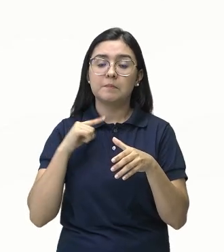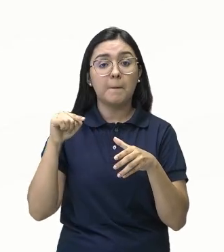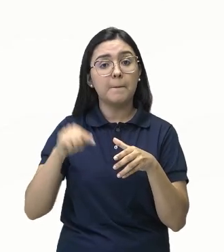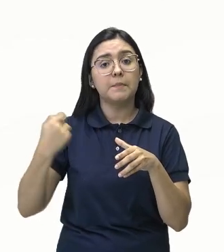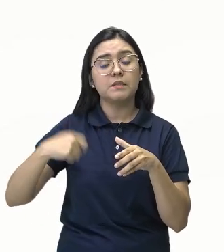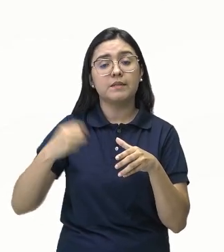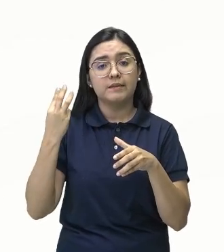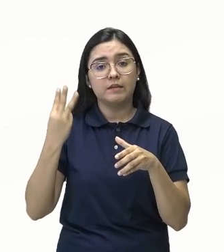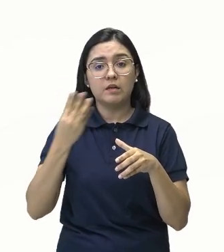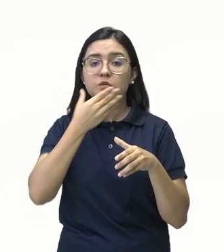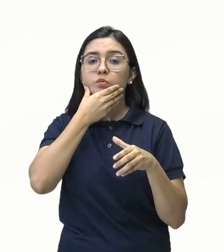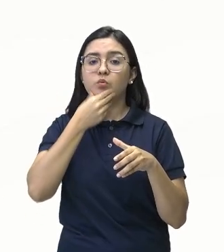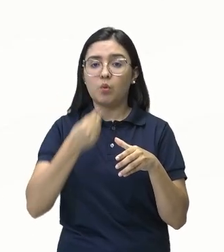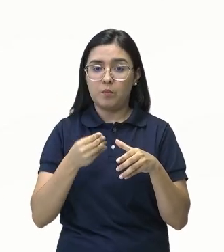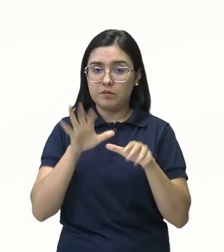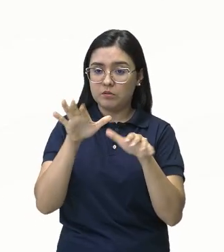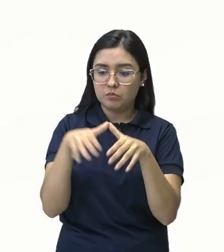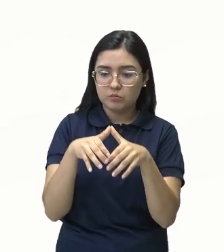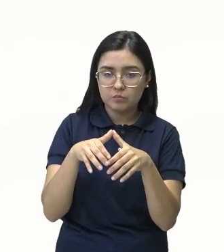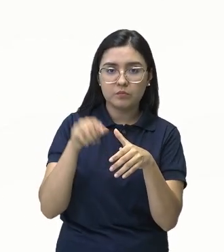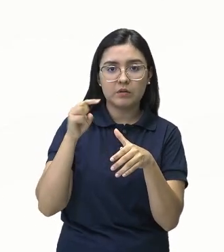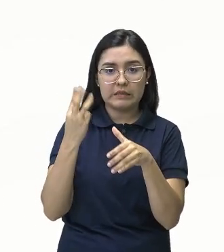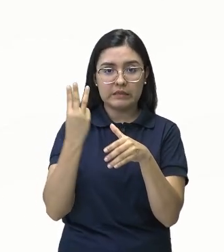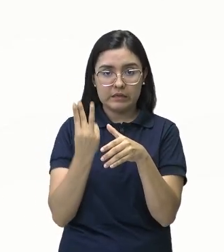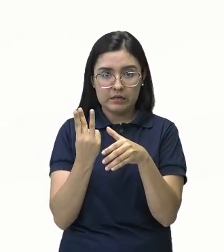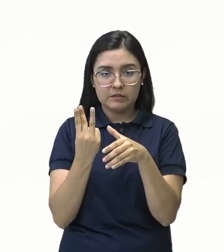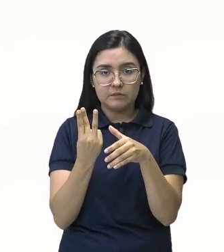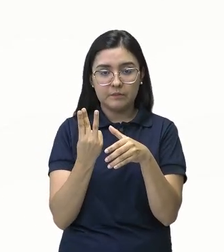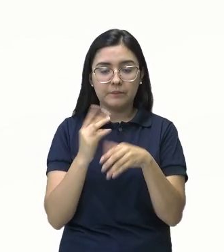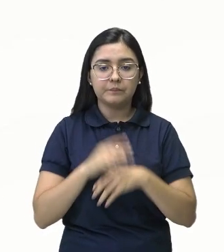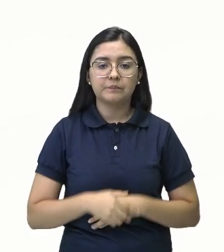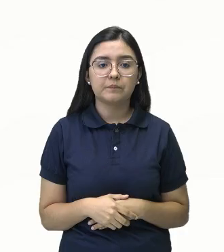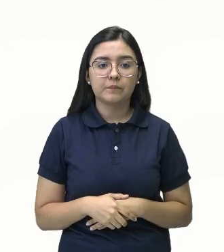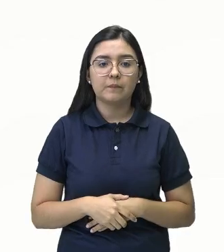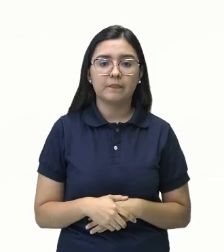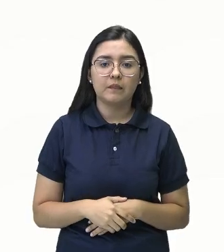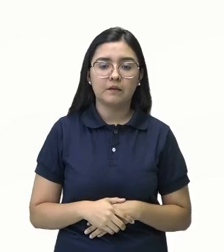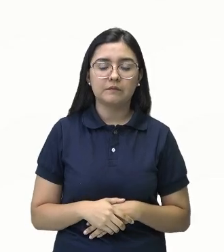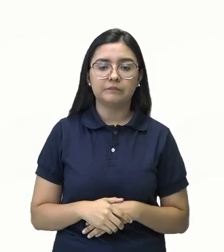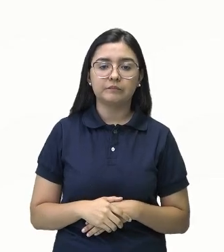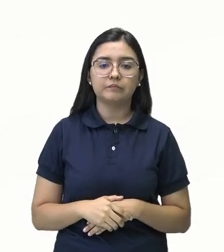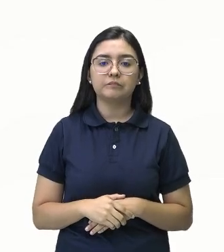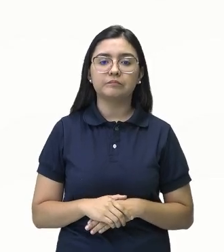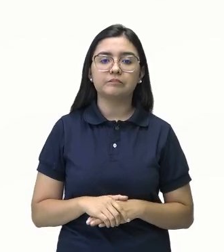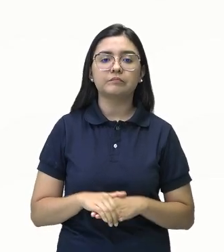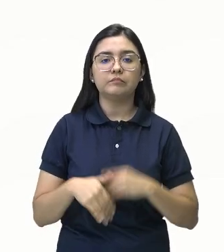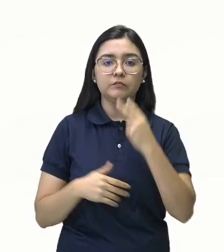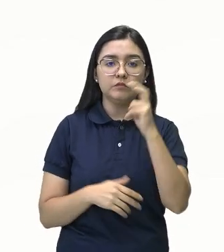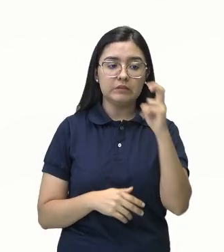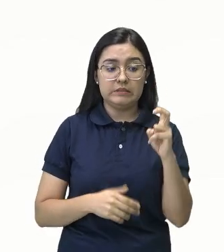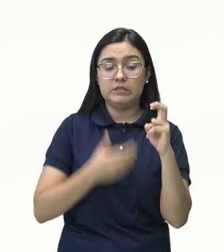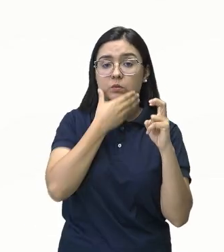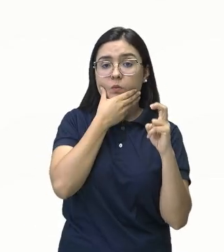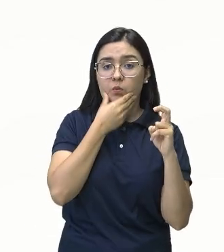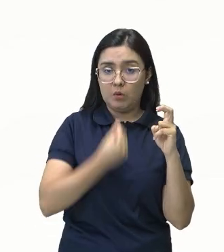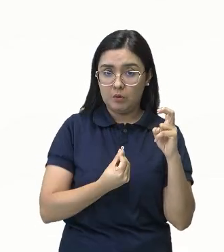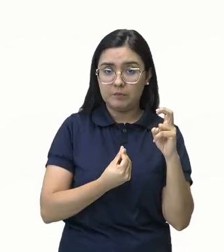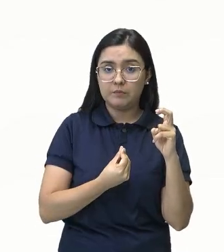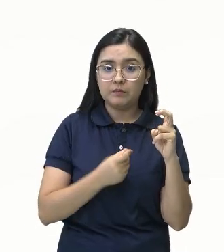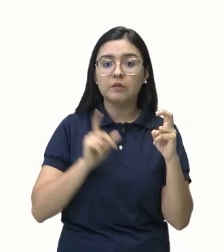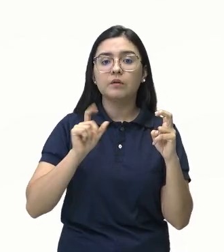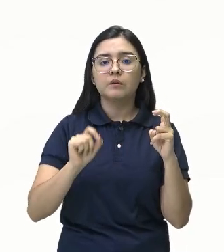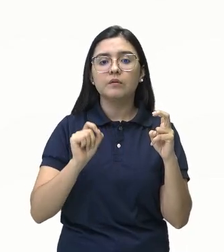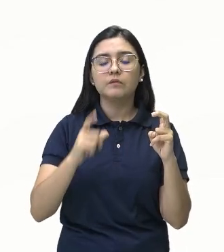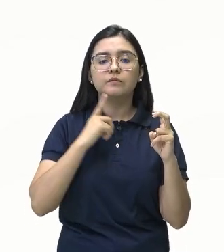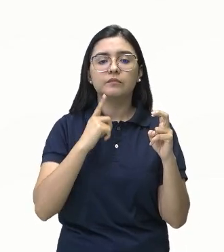exatamente 3 homens. Tá bom? Então, dos nossos 5 homens, eu